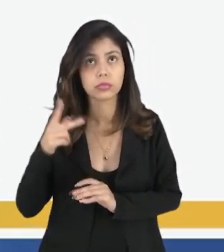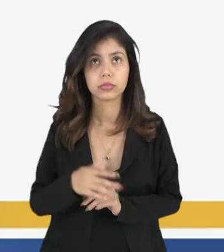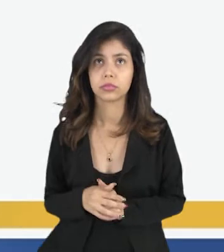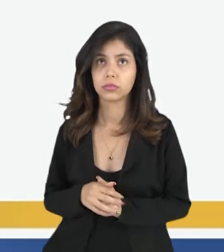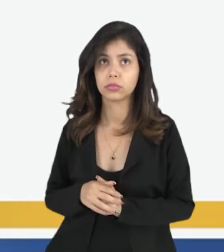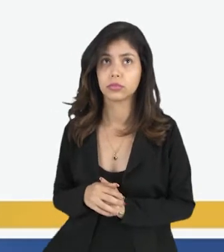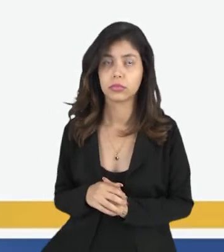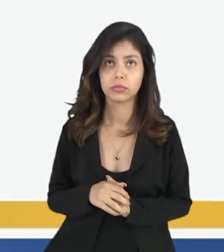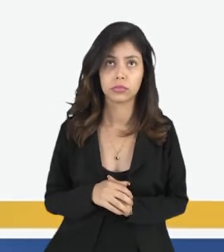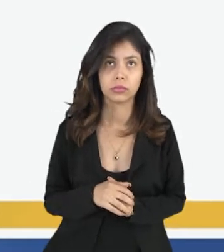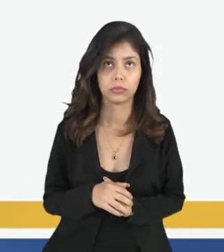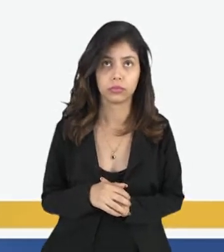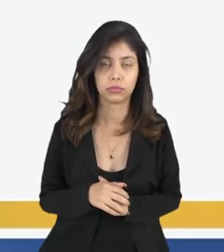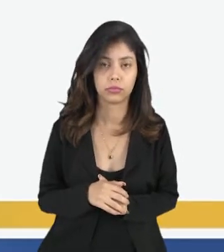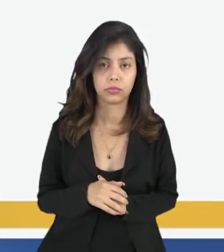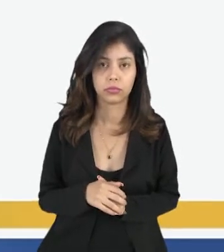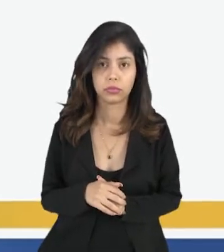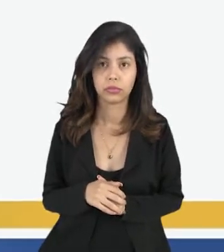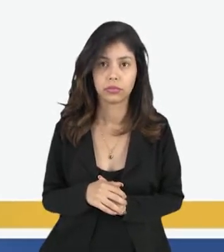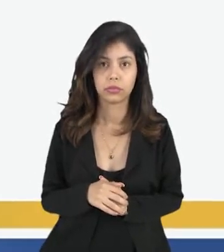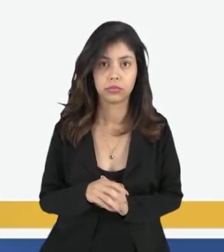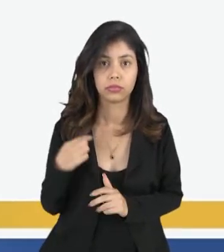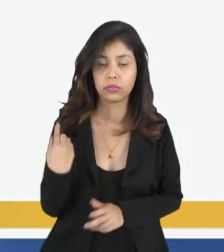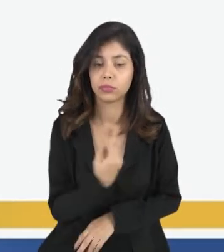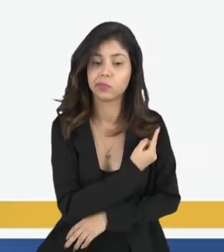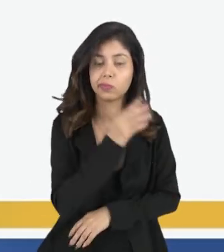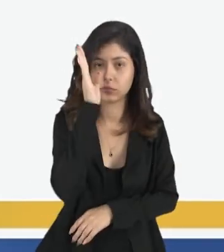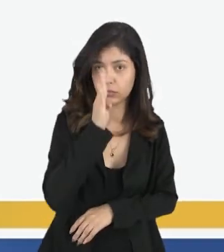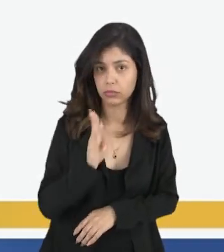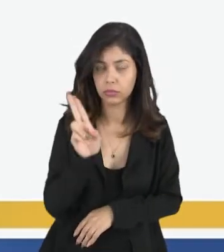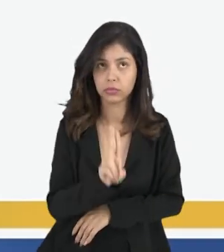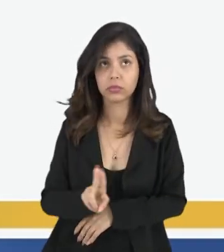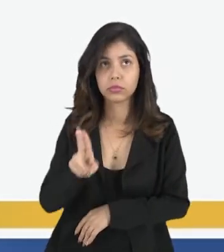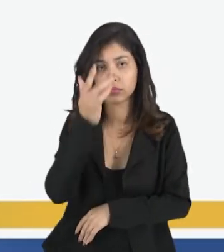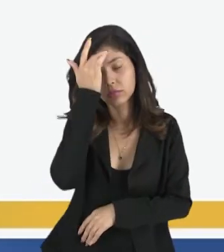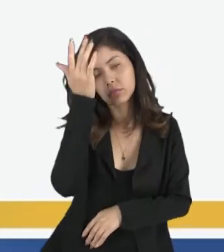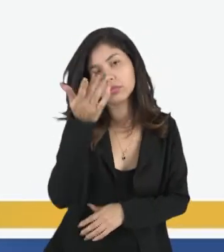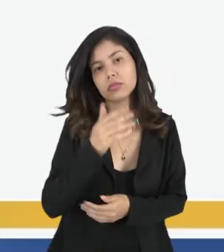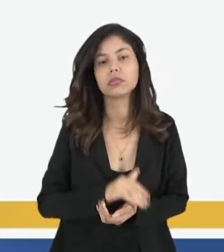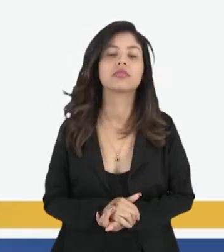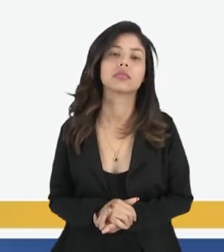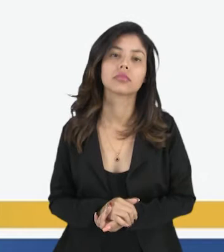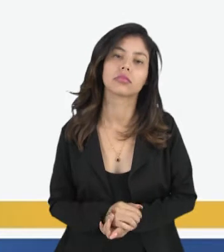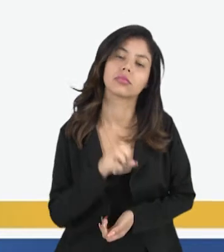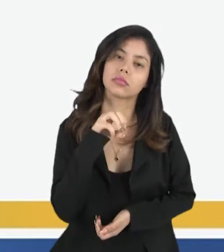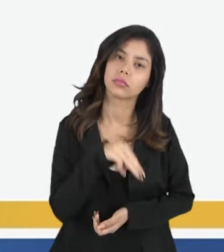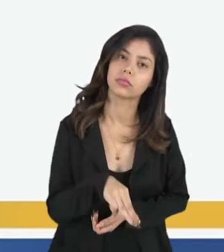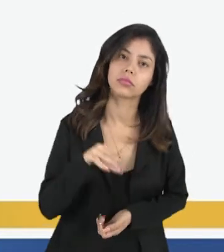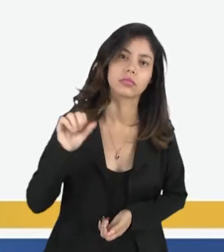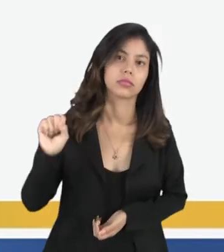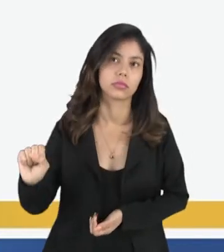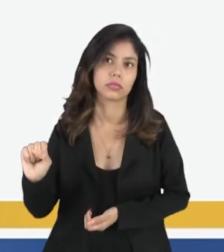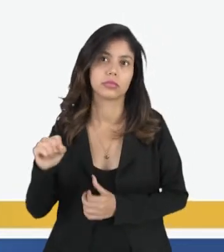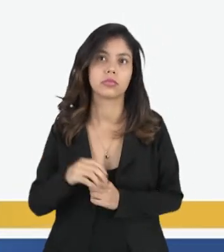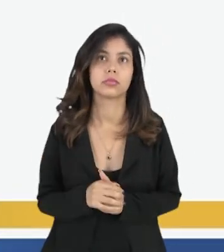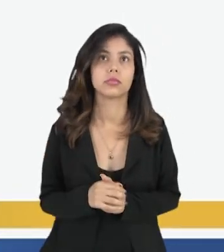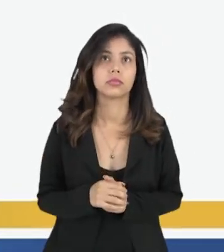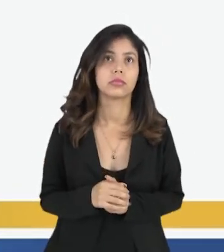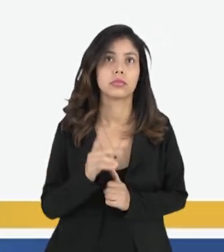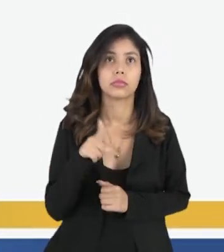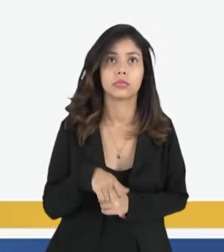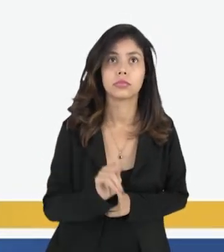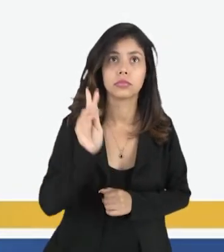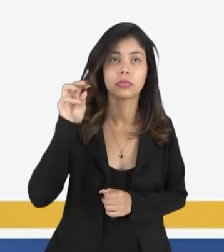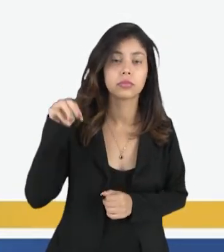utilizado no nosso Brasil. É mais fácil converter metros por segundo em quilômetros